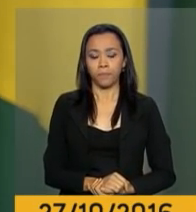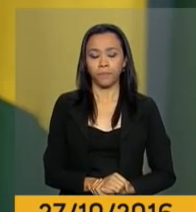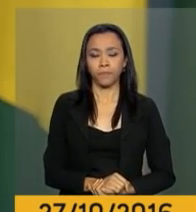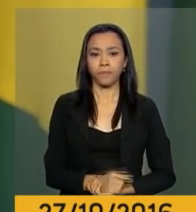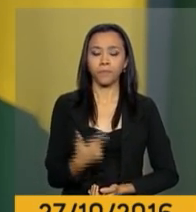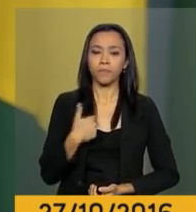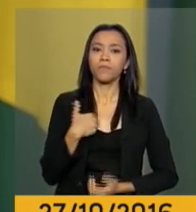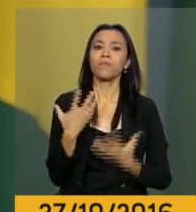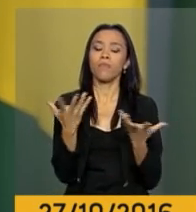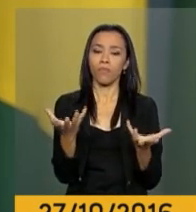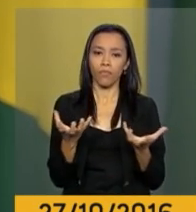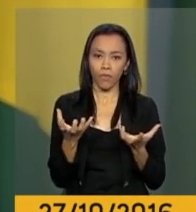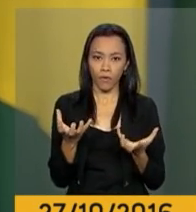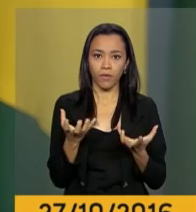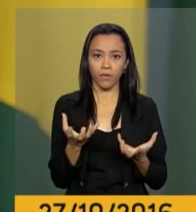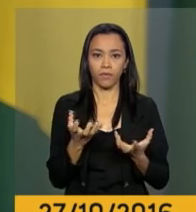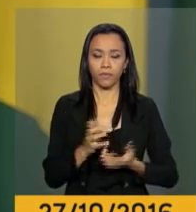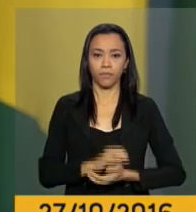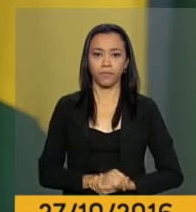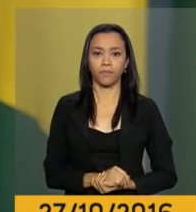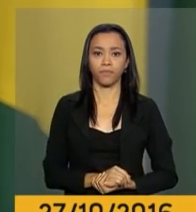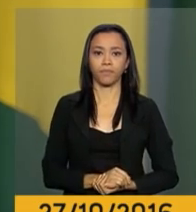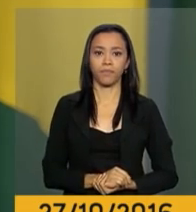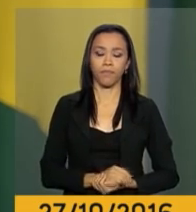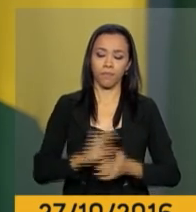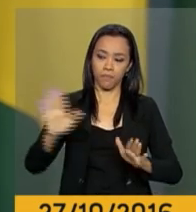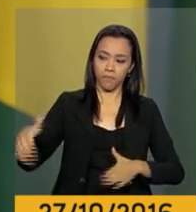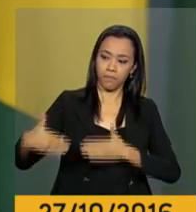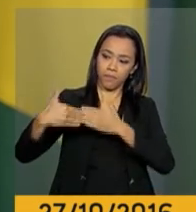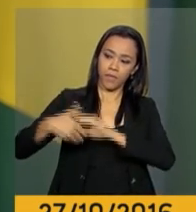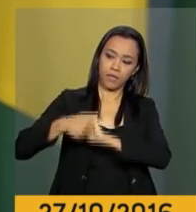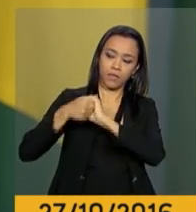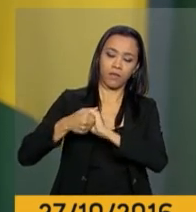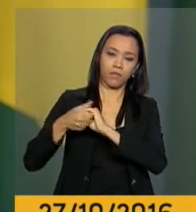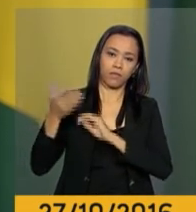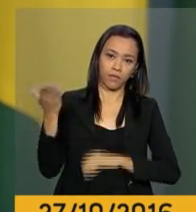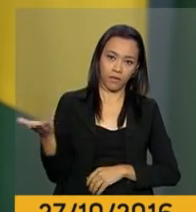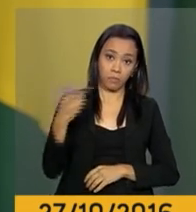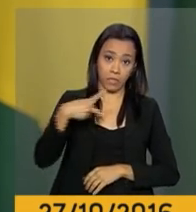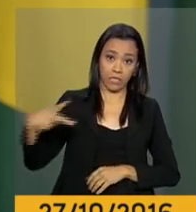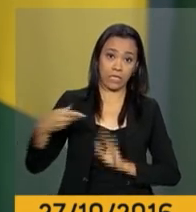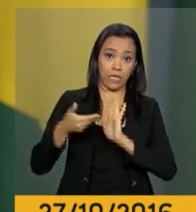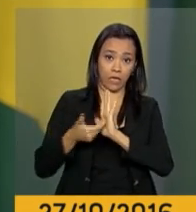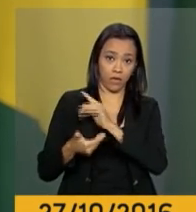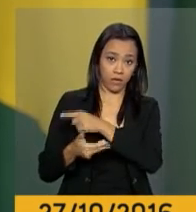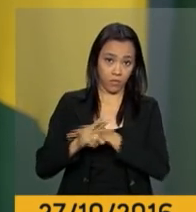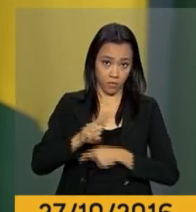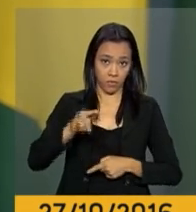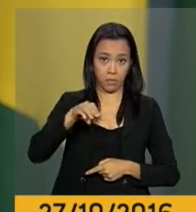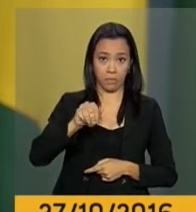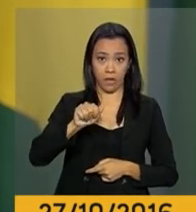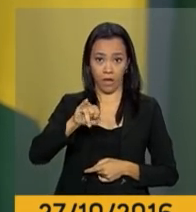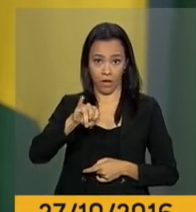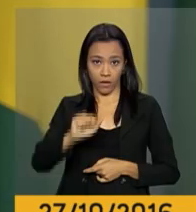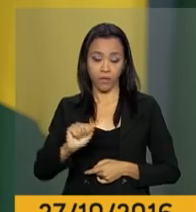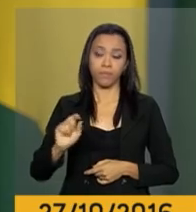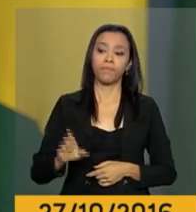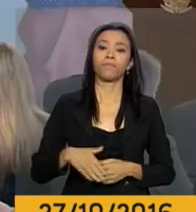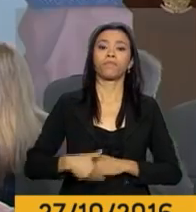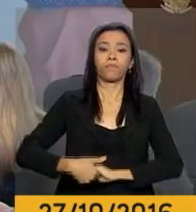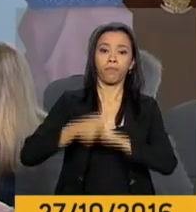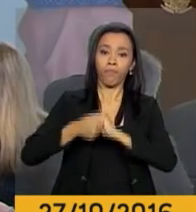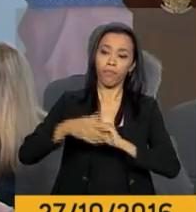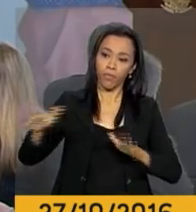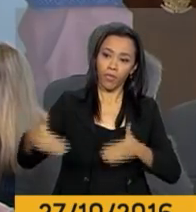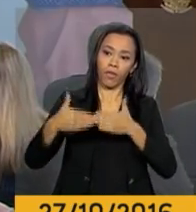Eu quero, portanto, saudar o deputado Rodrigo Maia, presidente da Câmara dos Deputados, os ministros